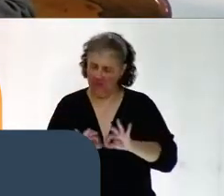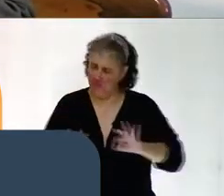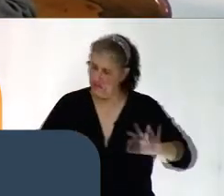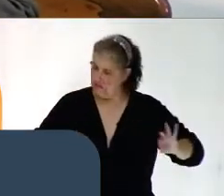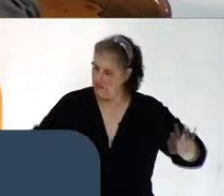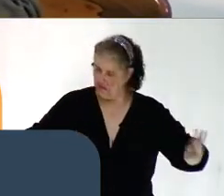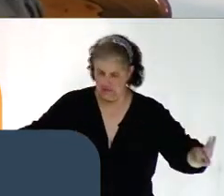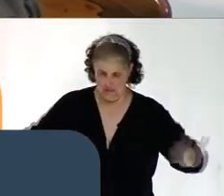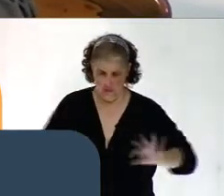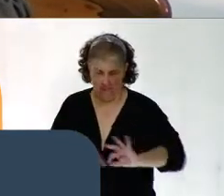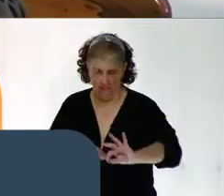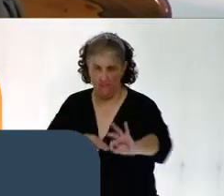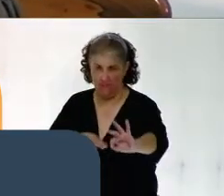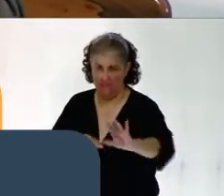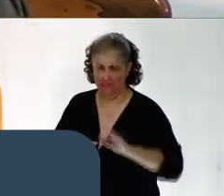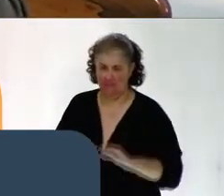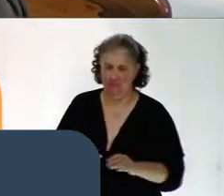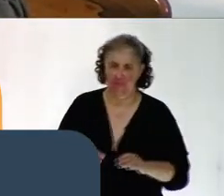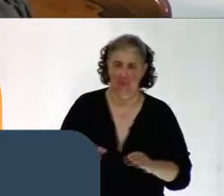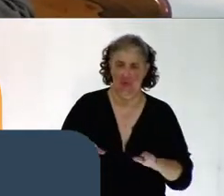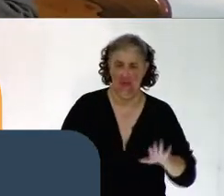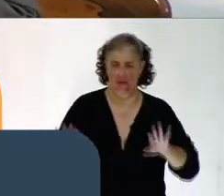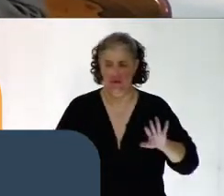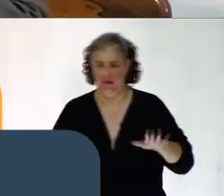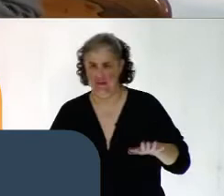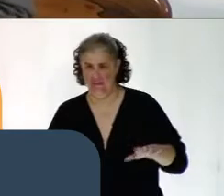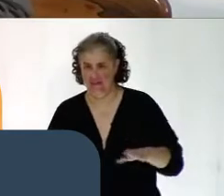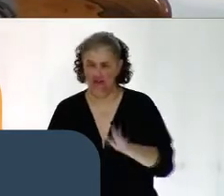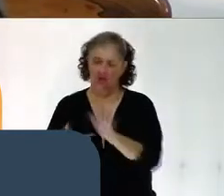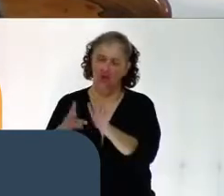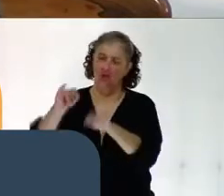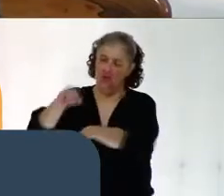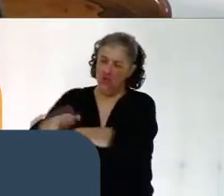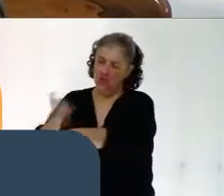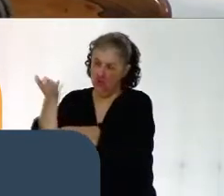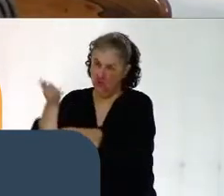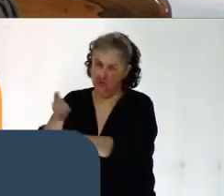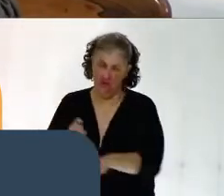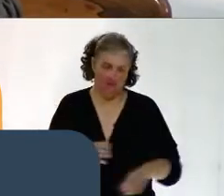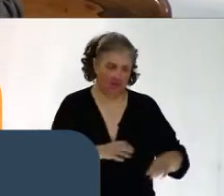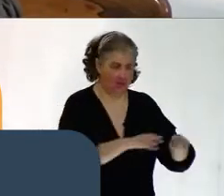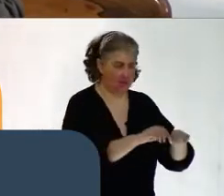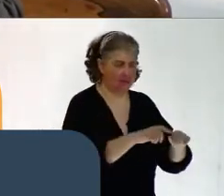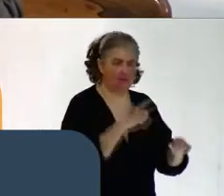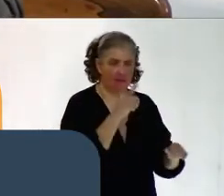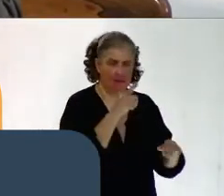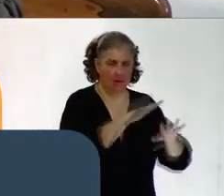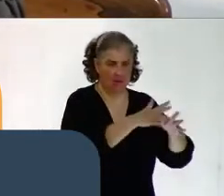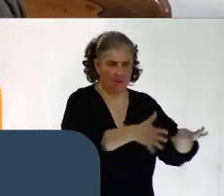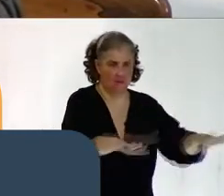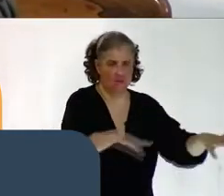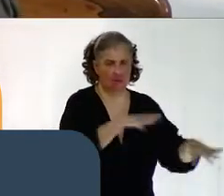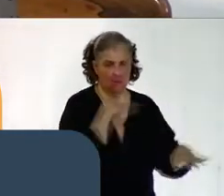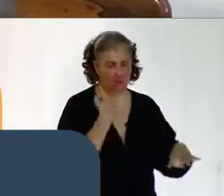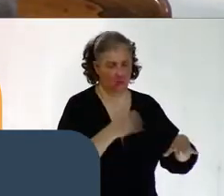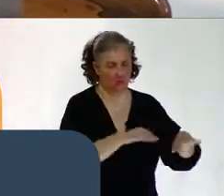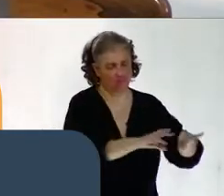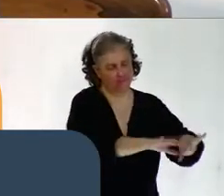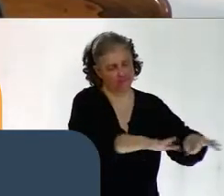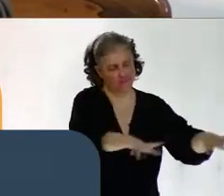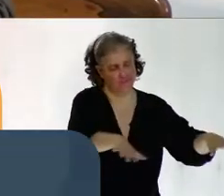estava lá entre jerusalém e o mar morto e um homem chamado george adam smith